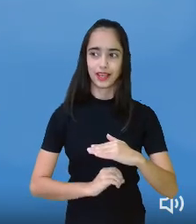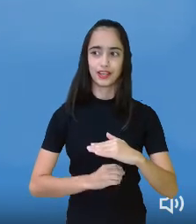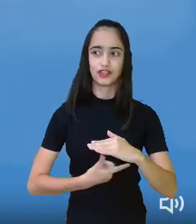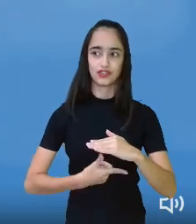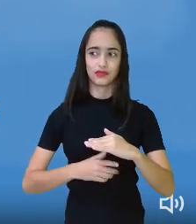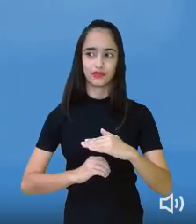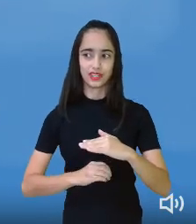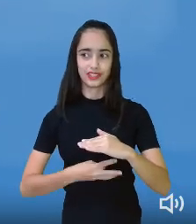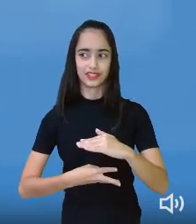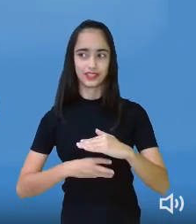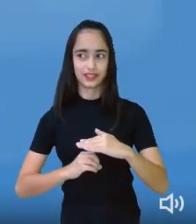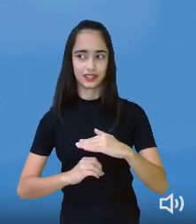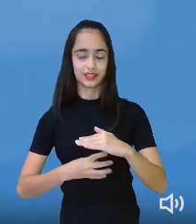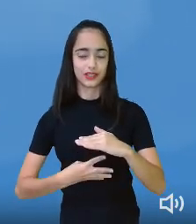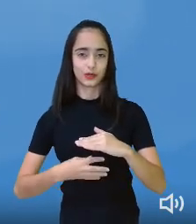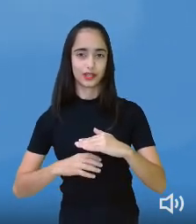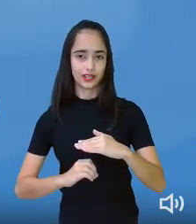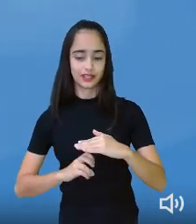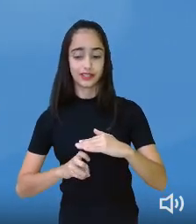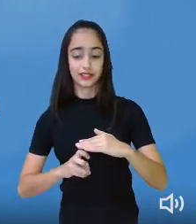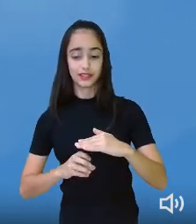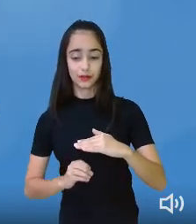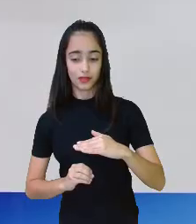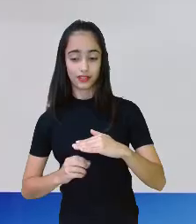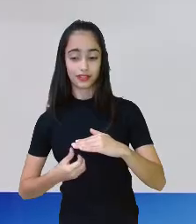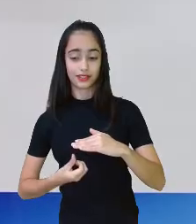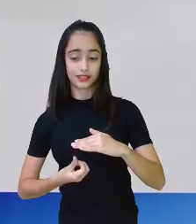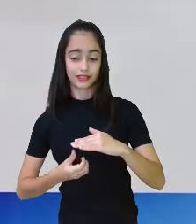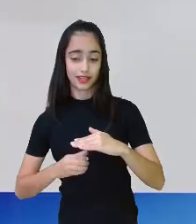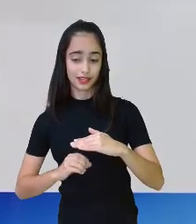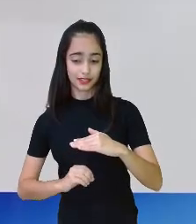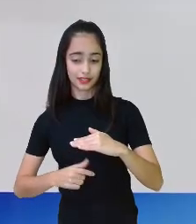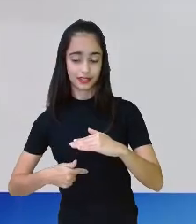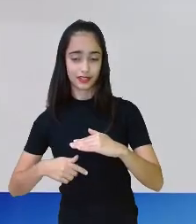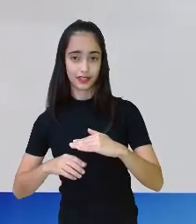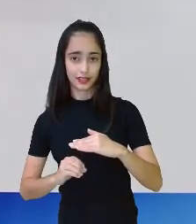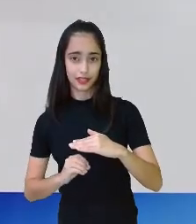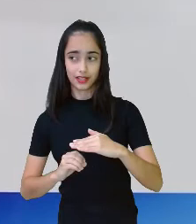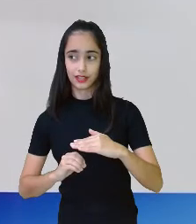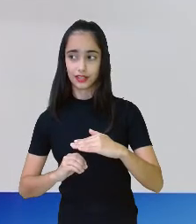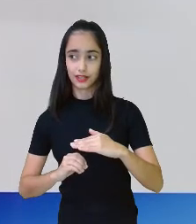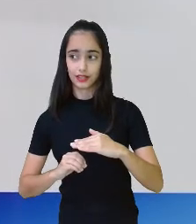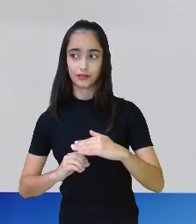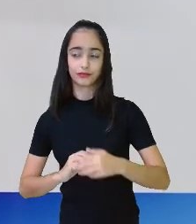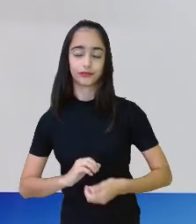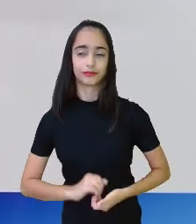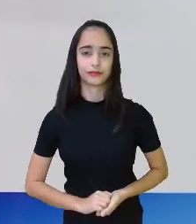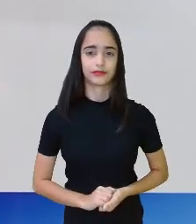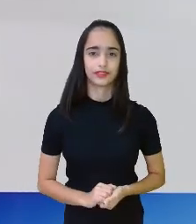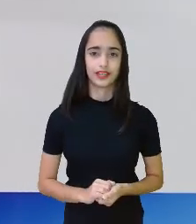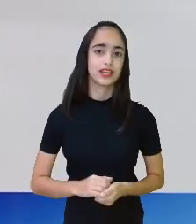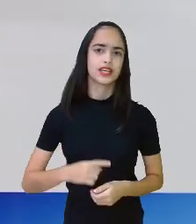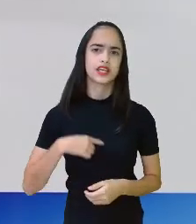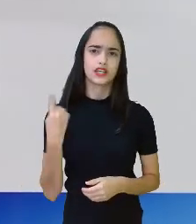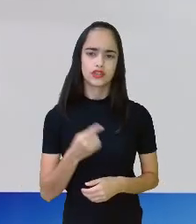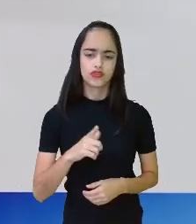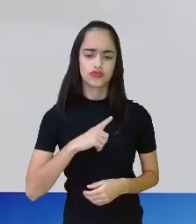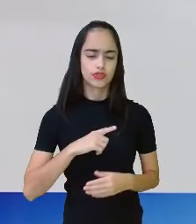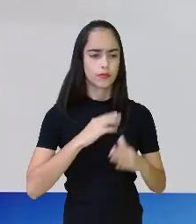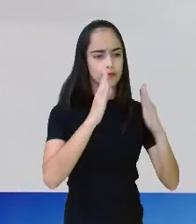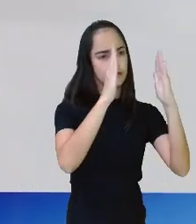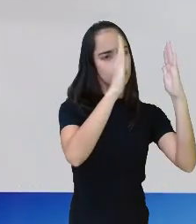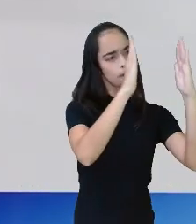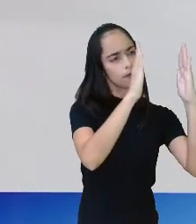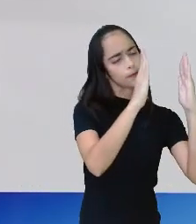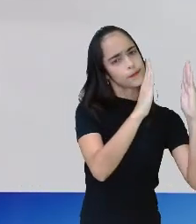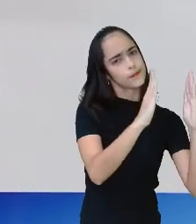50, 60, 70. E nós temos aqui os padrões, né? As opções de padrões, nós temos a ordem